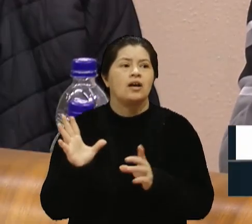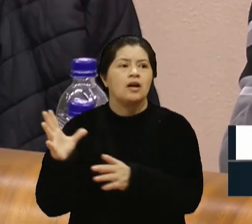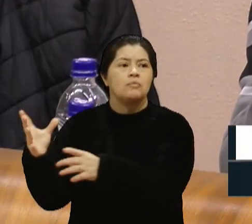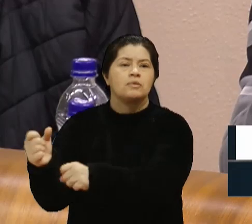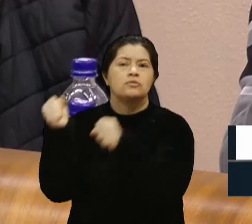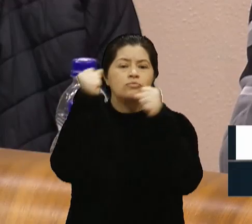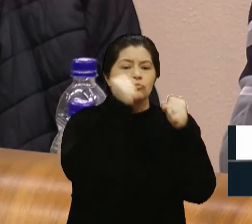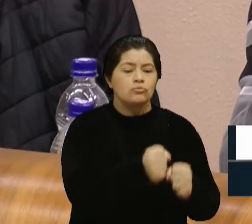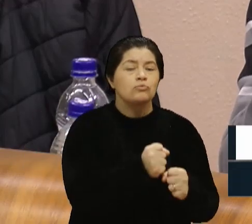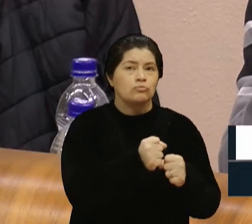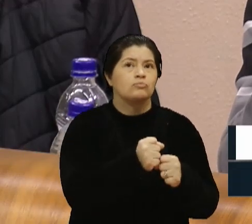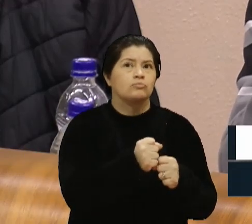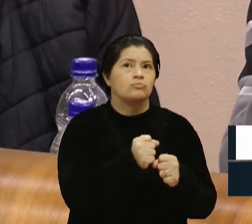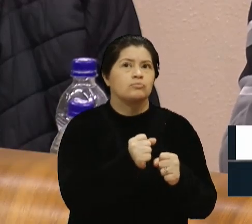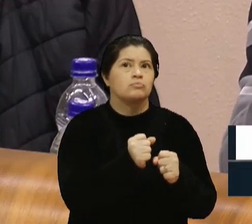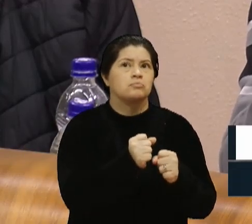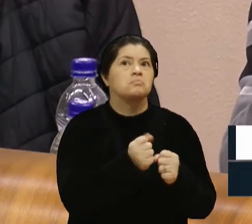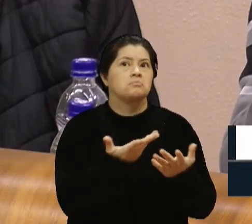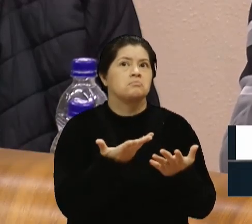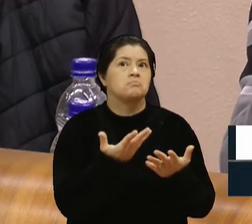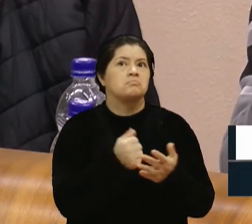realmente, o senhor disse que entrou com